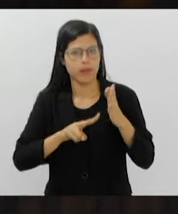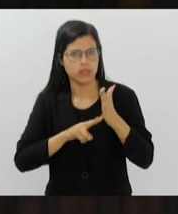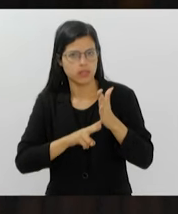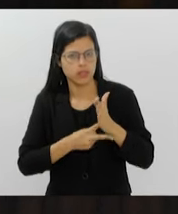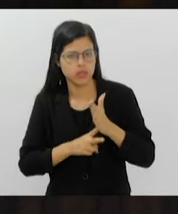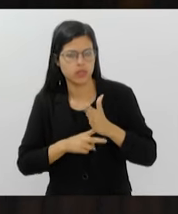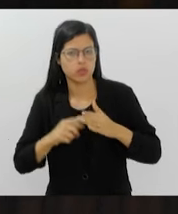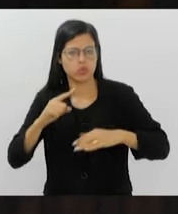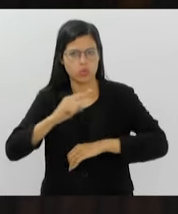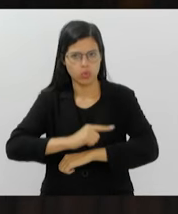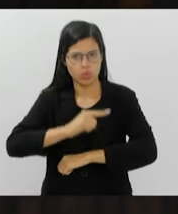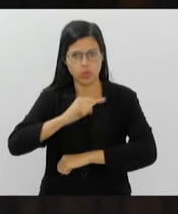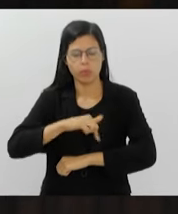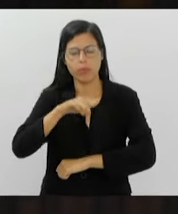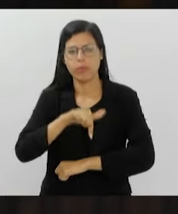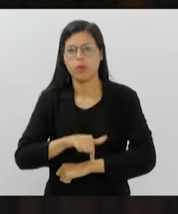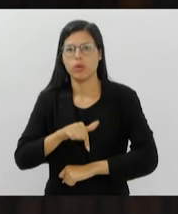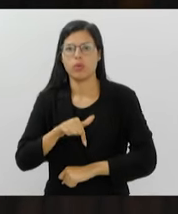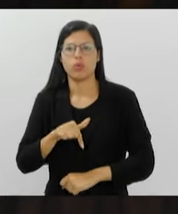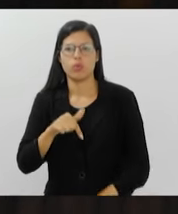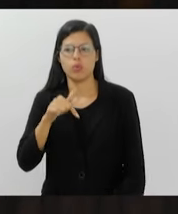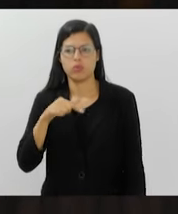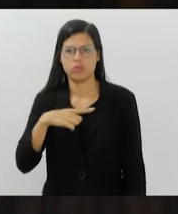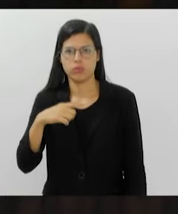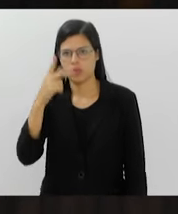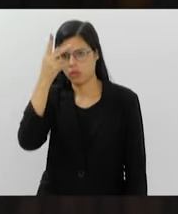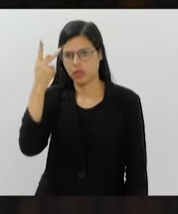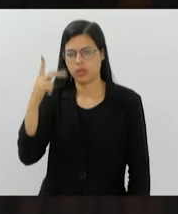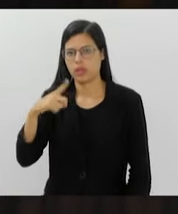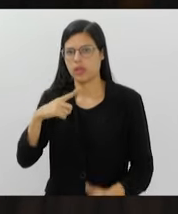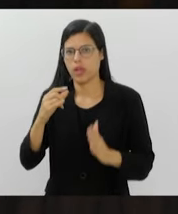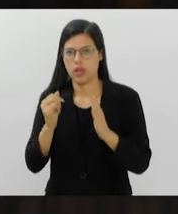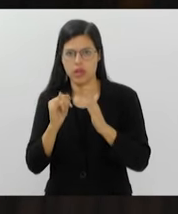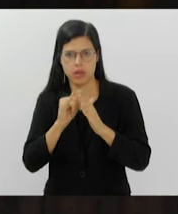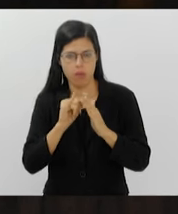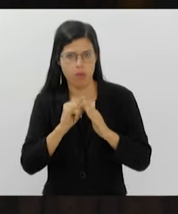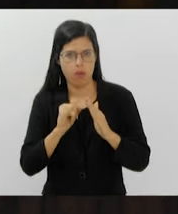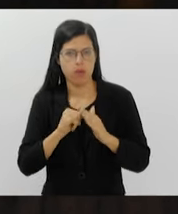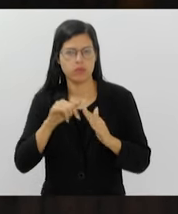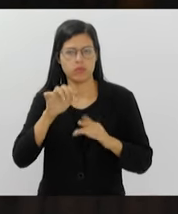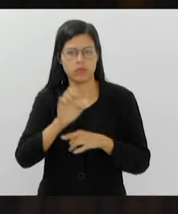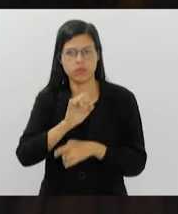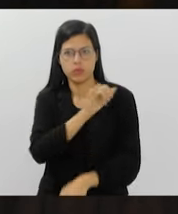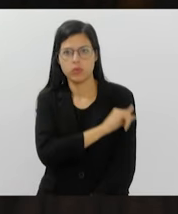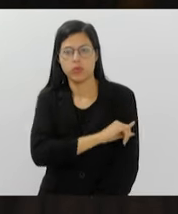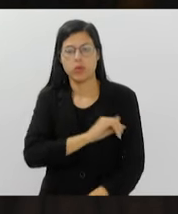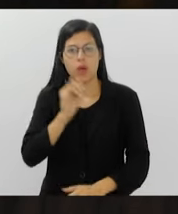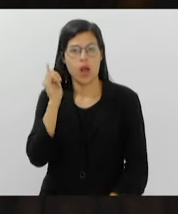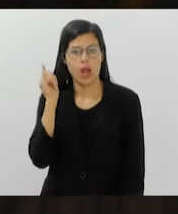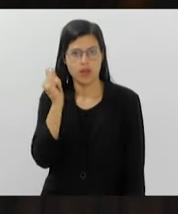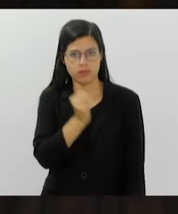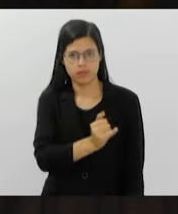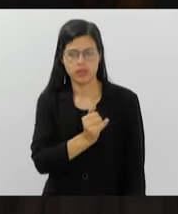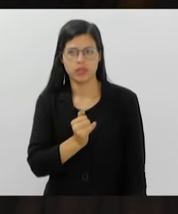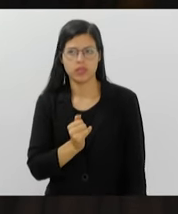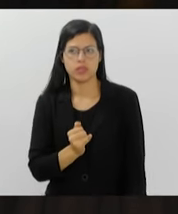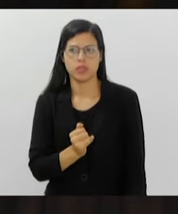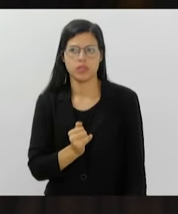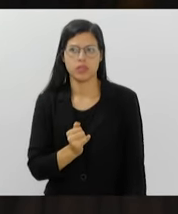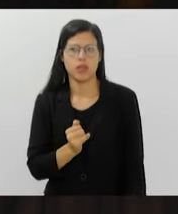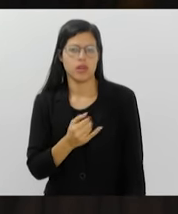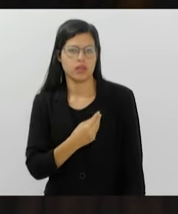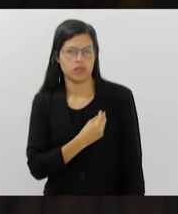proprietários de imóveis residenciais ou não, estabelecidos no Estado do Rio de Janeiro, comunicarem a existência e